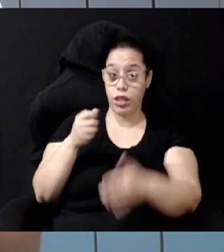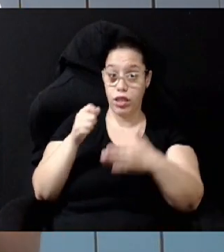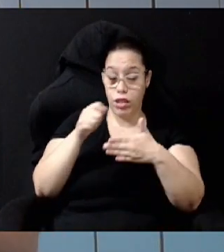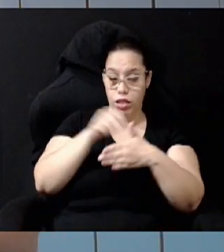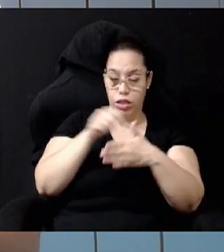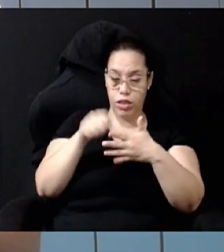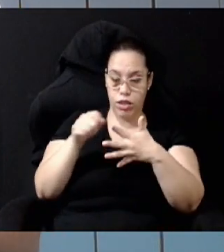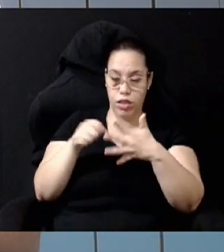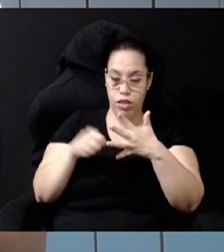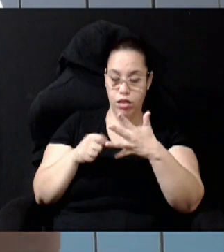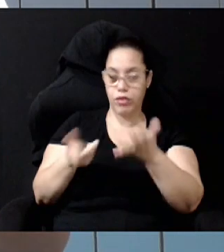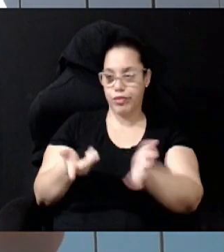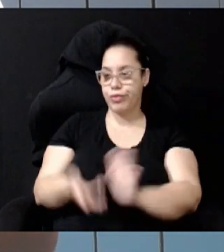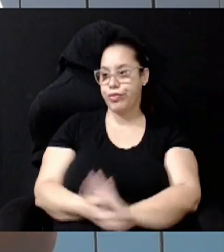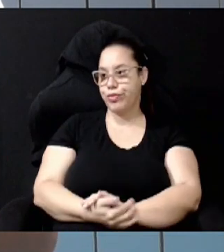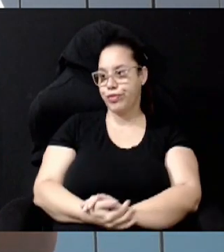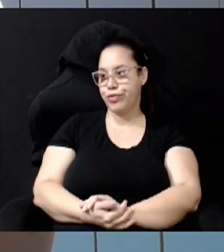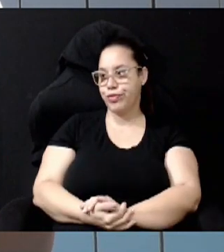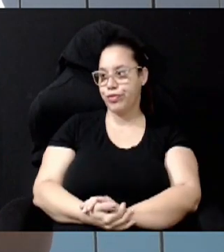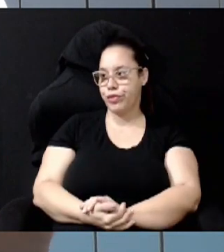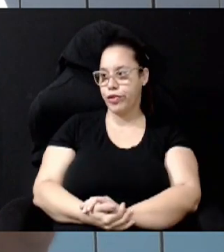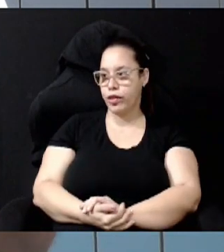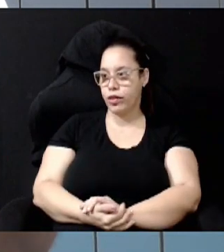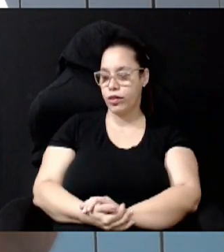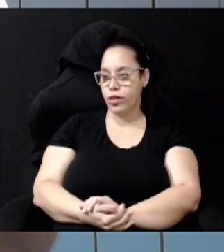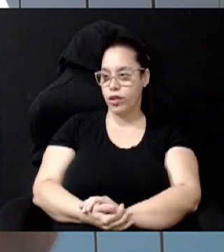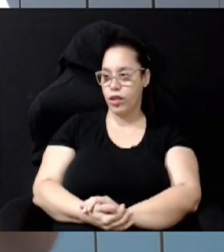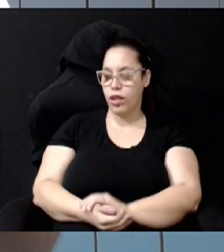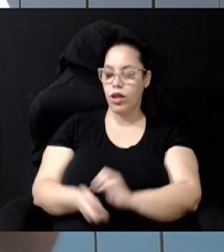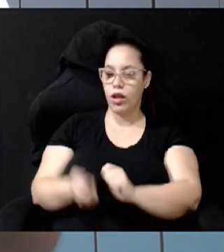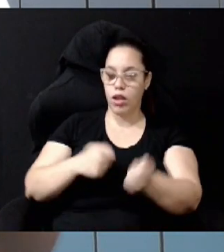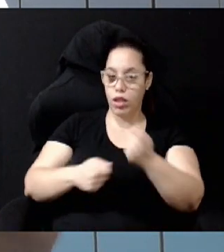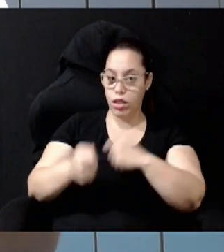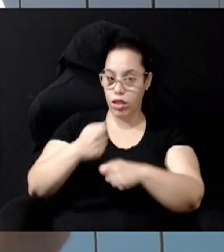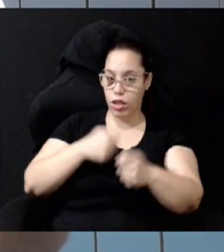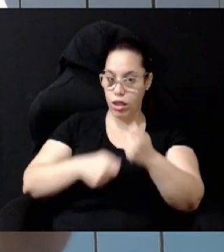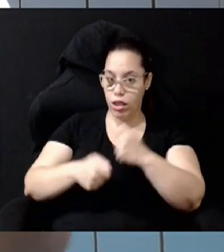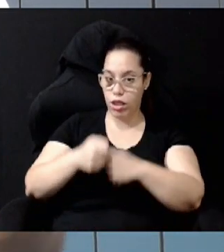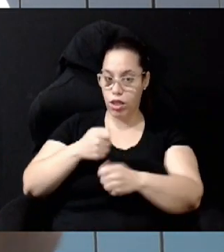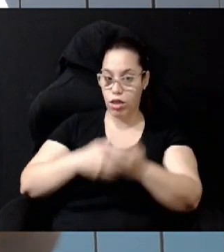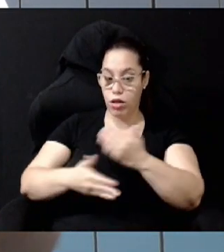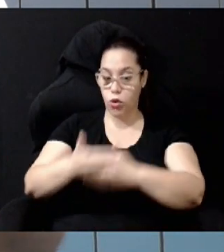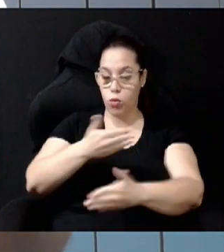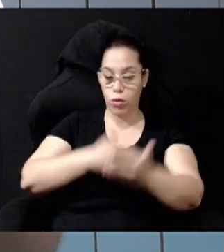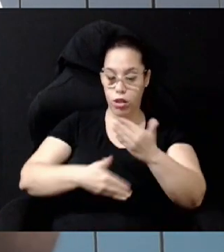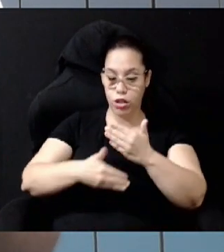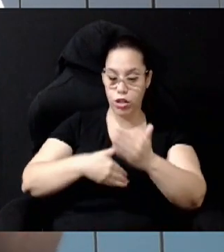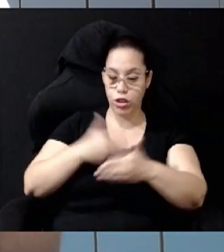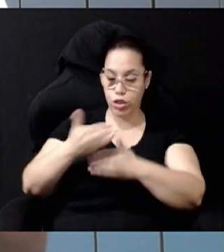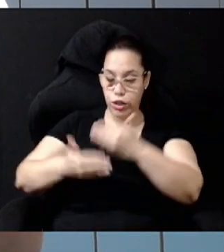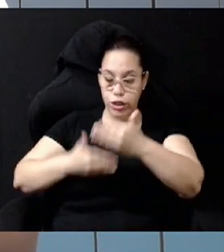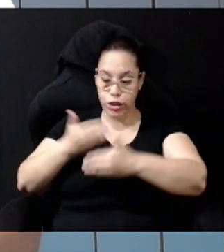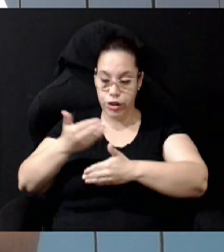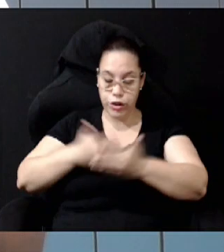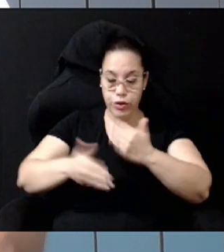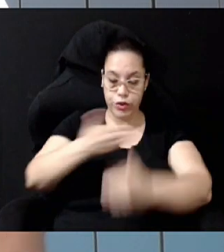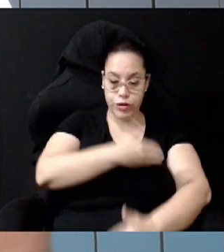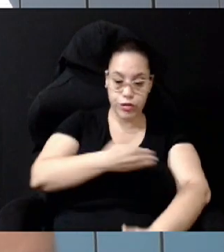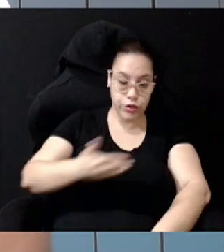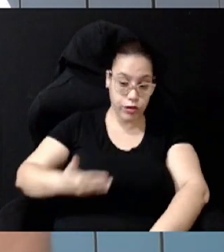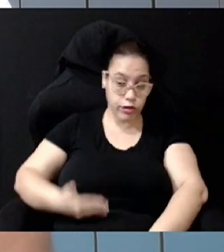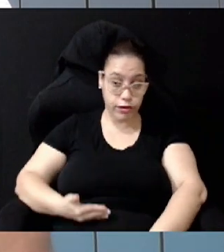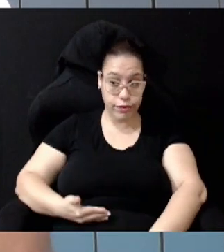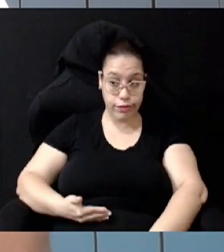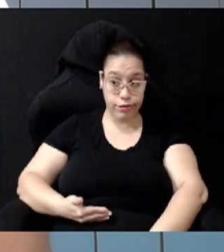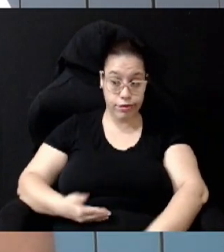isso, né? A administração ela é compartilhada, né? Então tem que ter a responsabilidade do município, mas também tem que ter